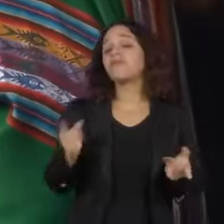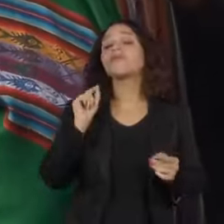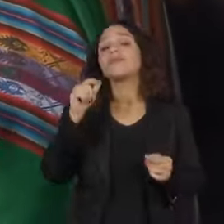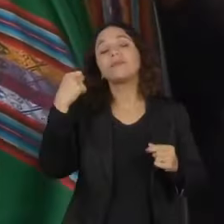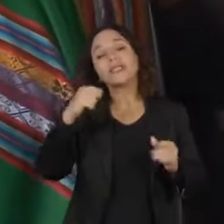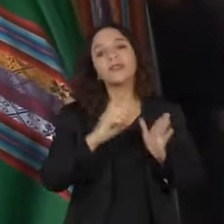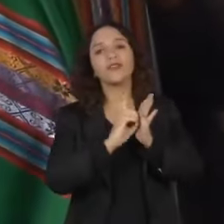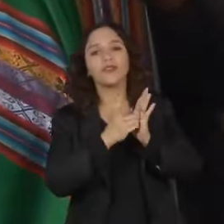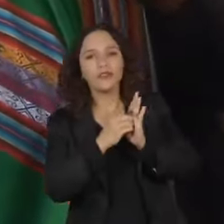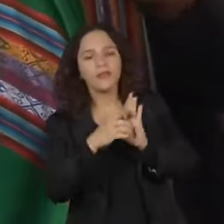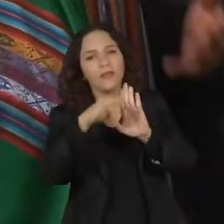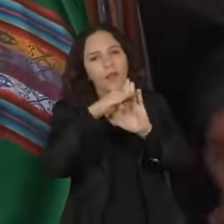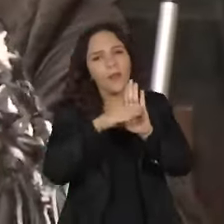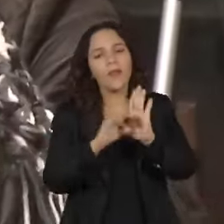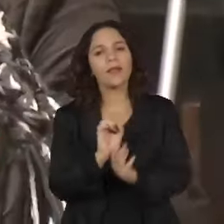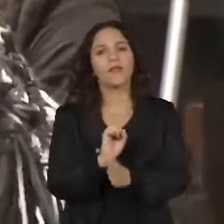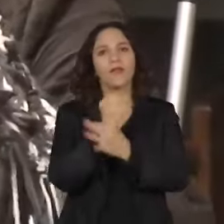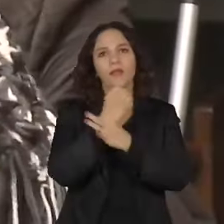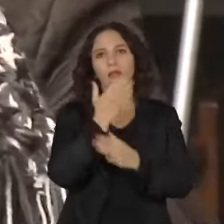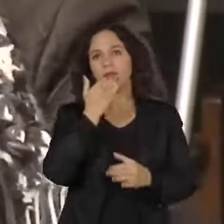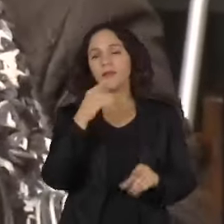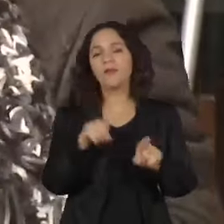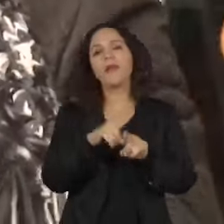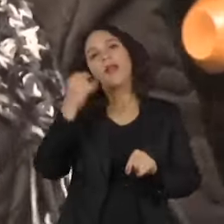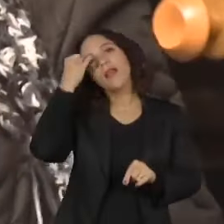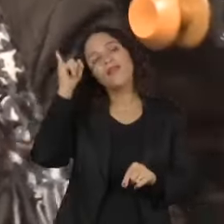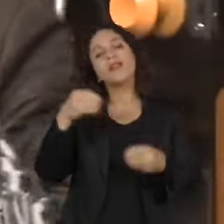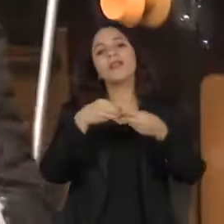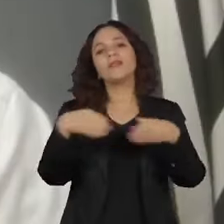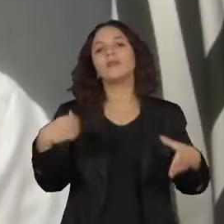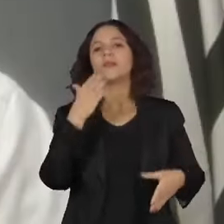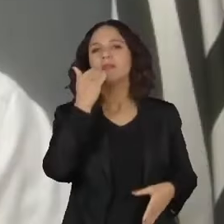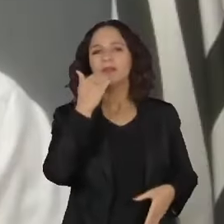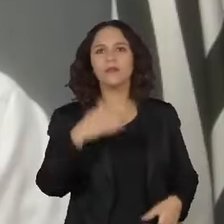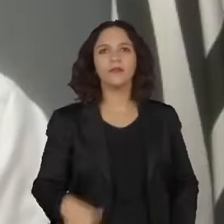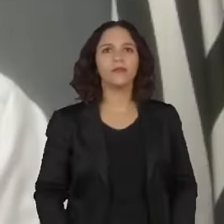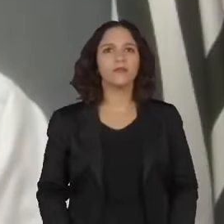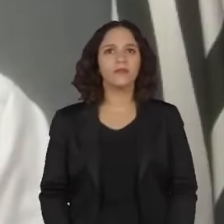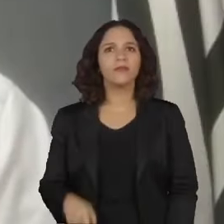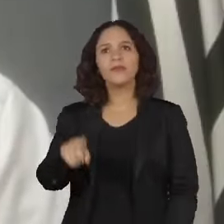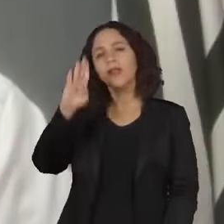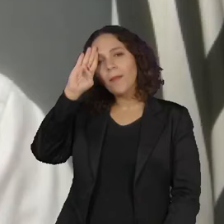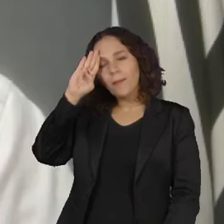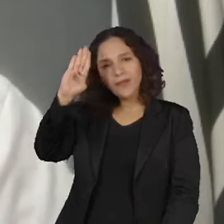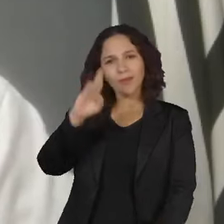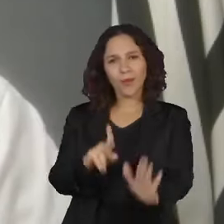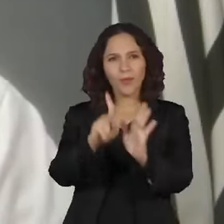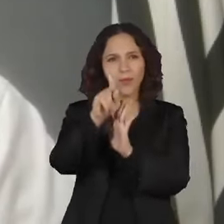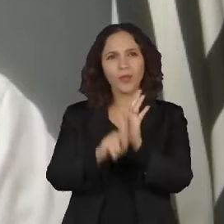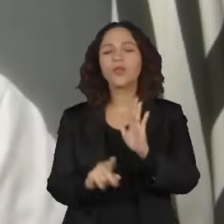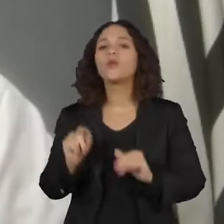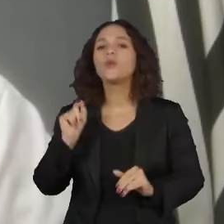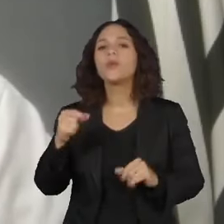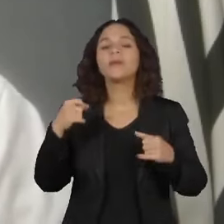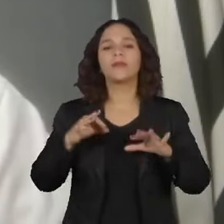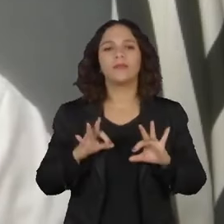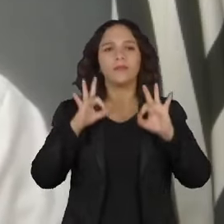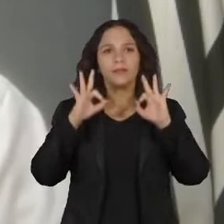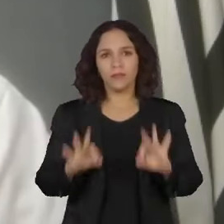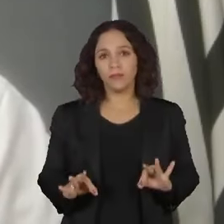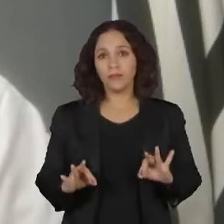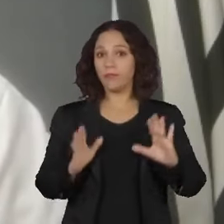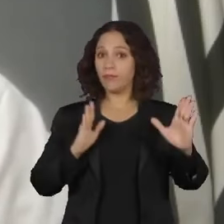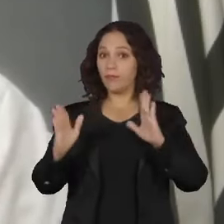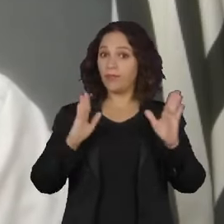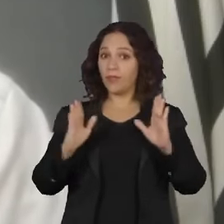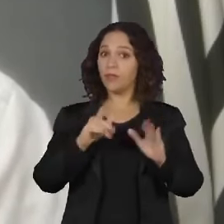diretrizes de segurança alimentar e evitar o desperdício de alimentos o principal ponto do projeto é garantir dignidade no momento que as